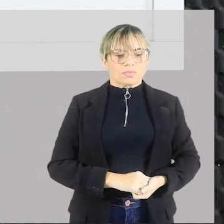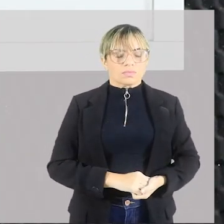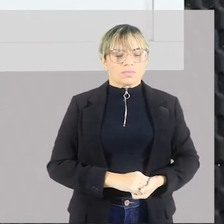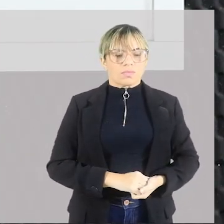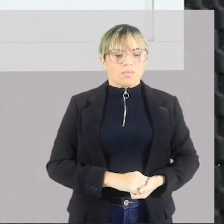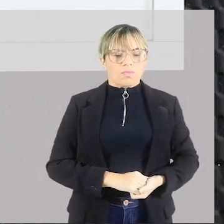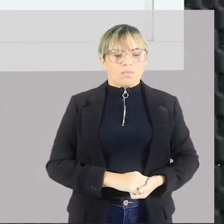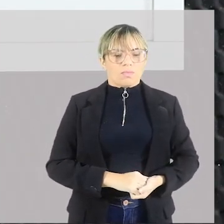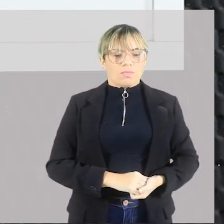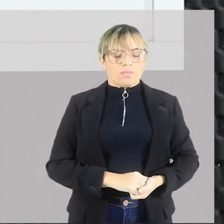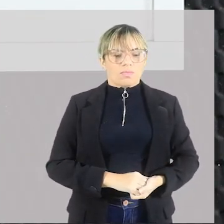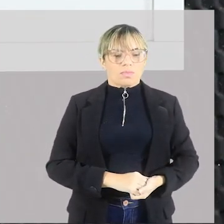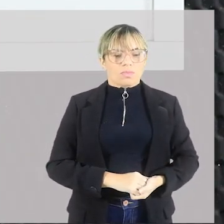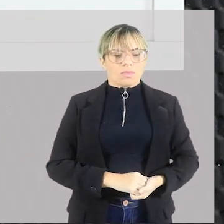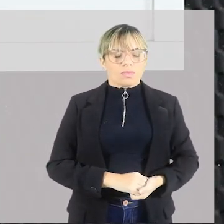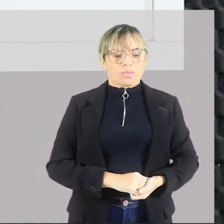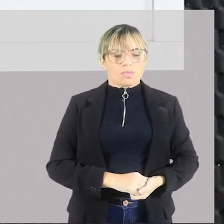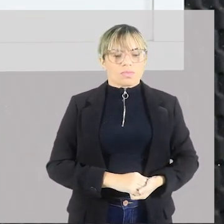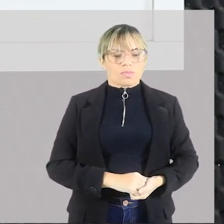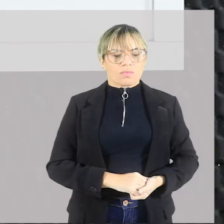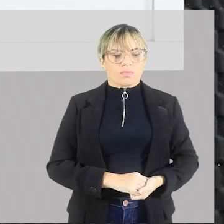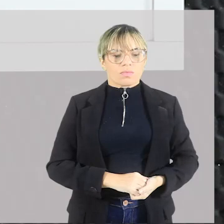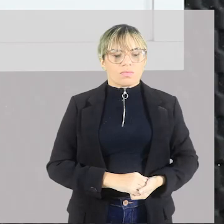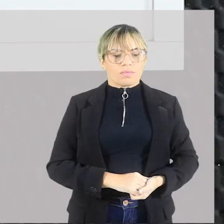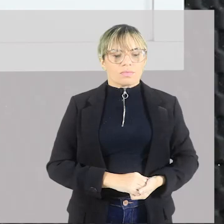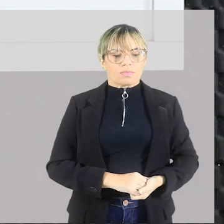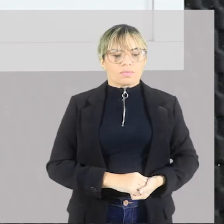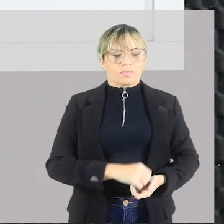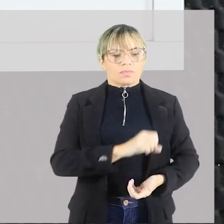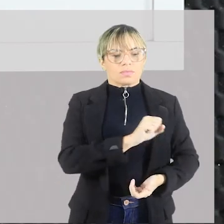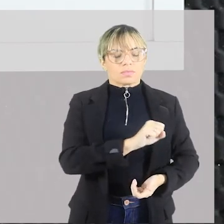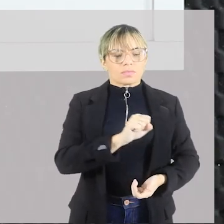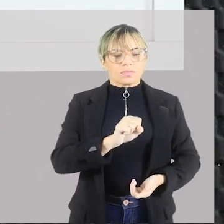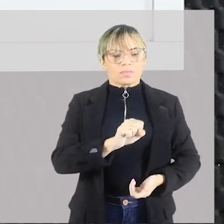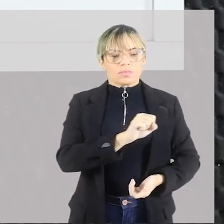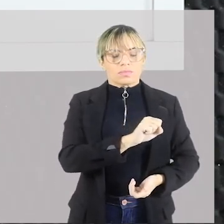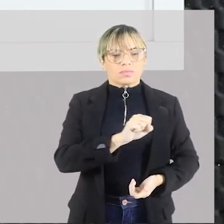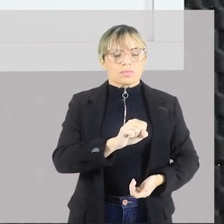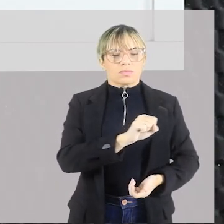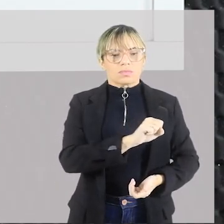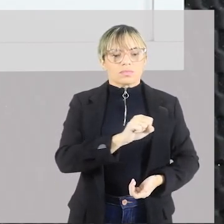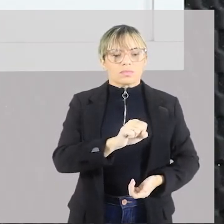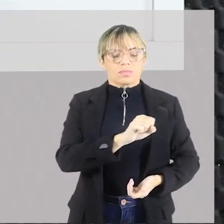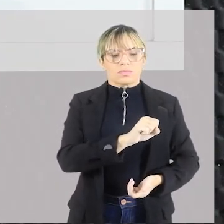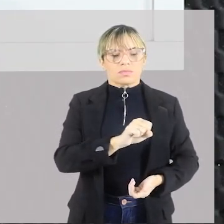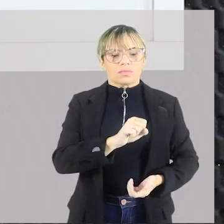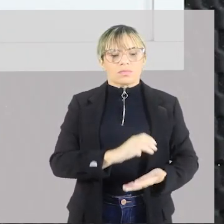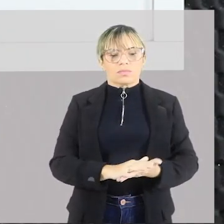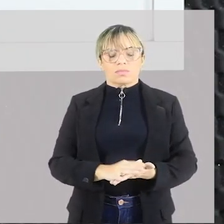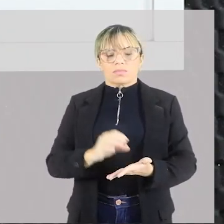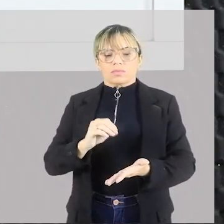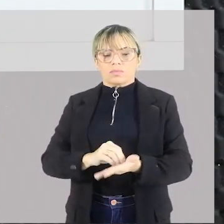isso vai 1 88 não é isso então restam aí